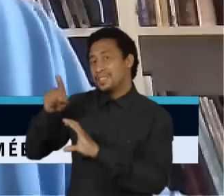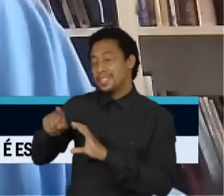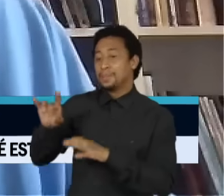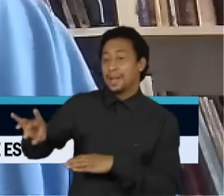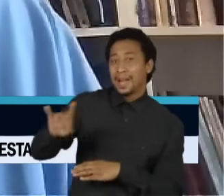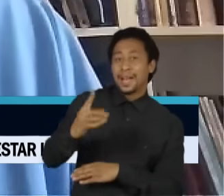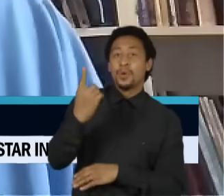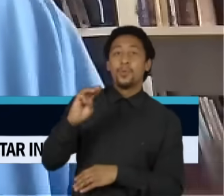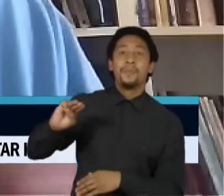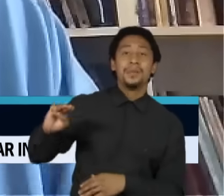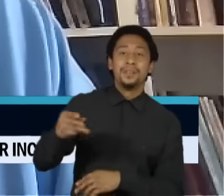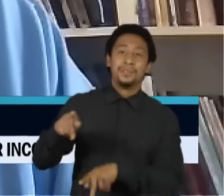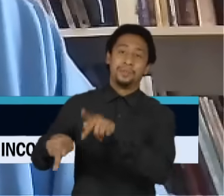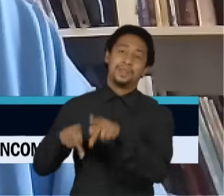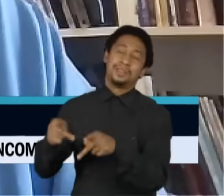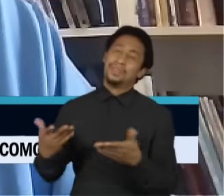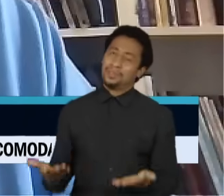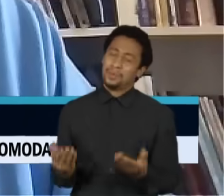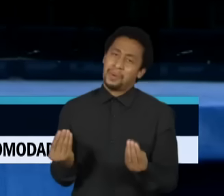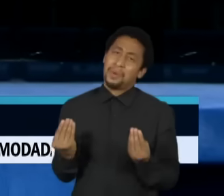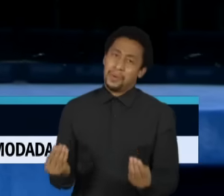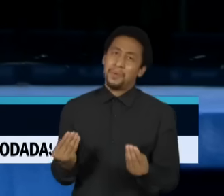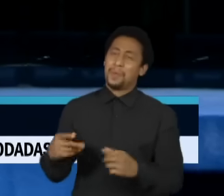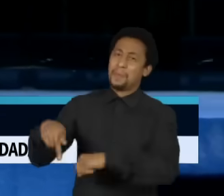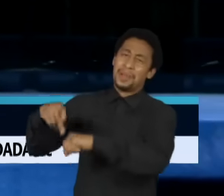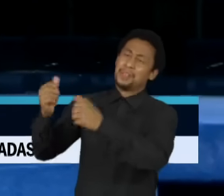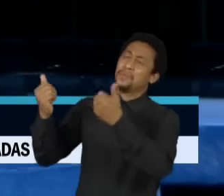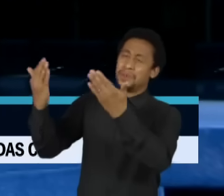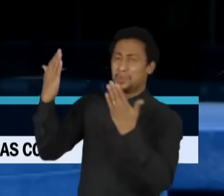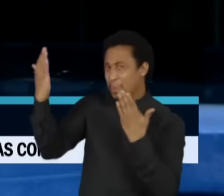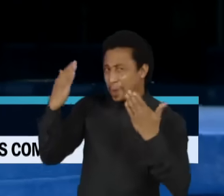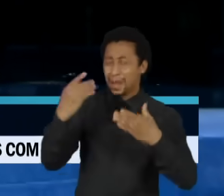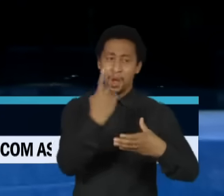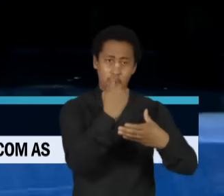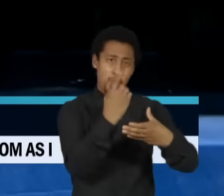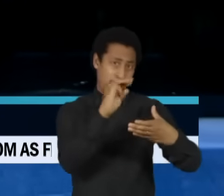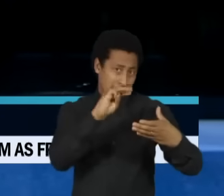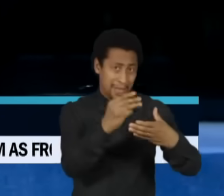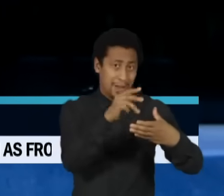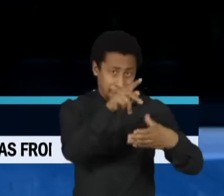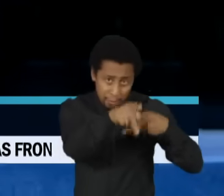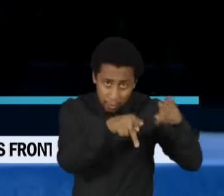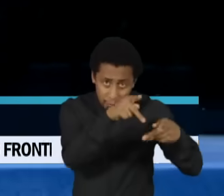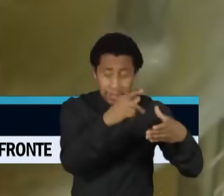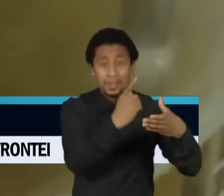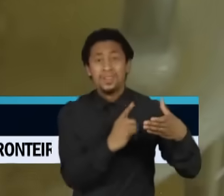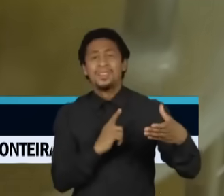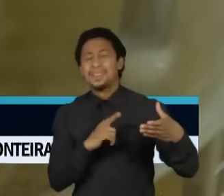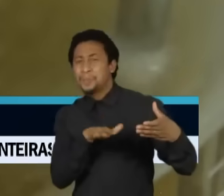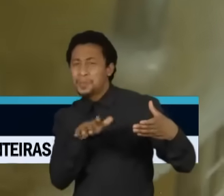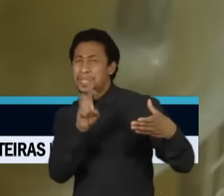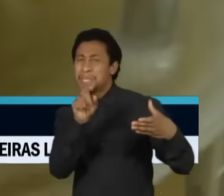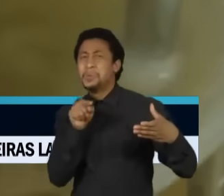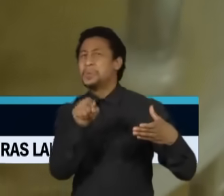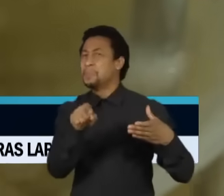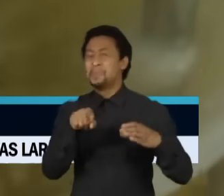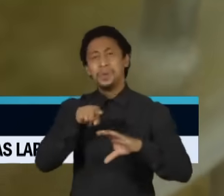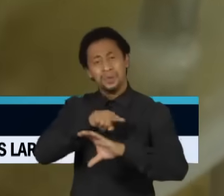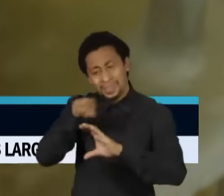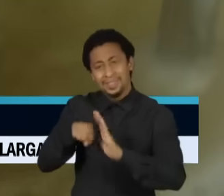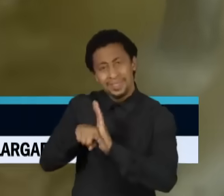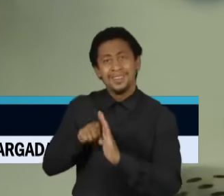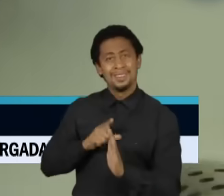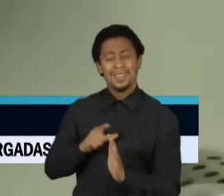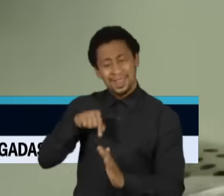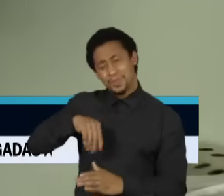5, 6.000 por por milhão de habitante. A medida provisória, que ainda vai passar pelo Senado, é mais um golpe na